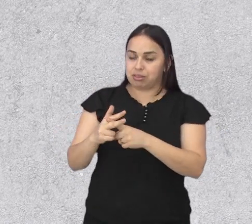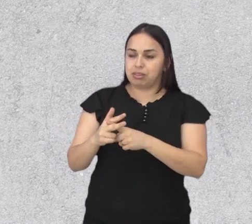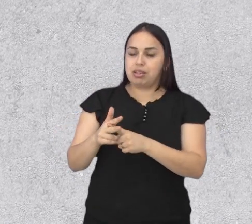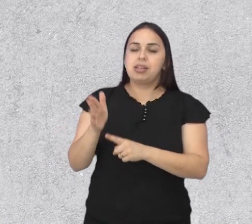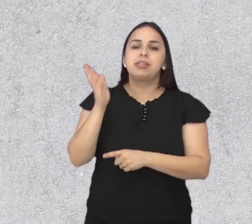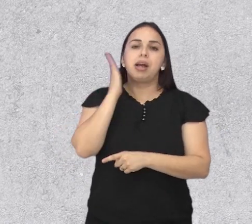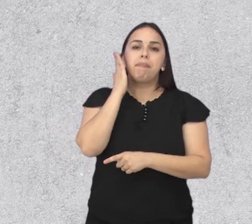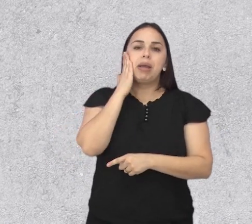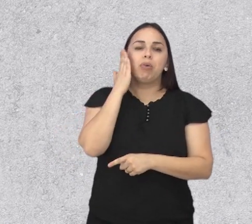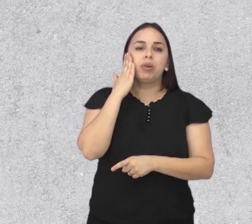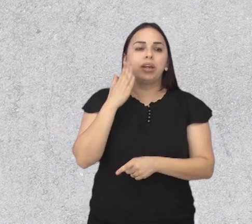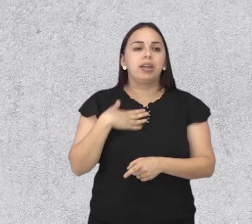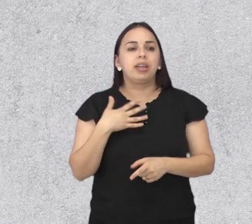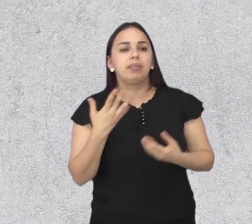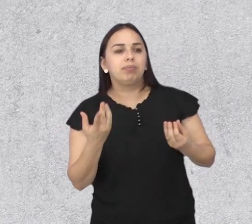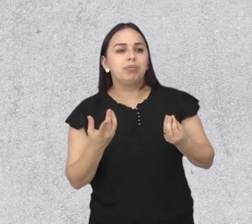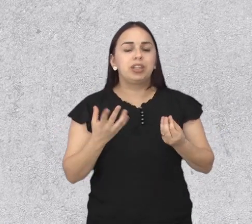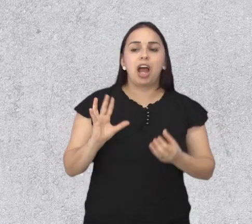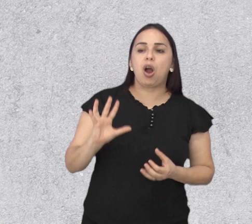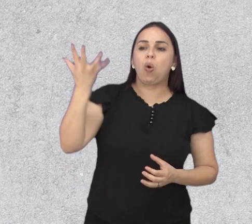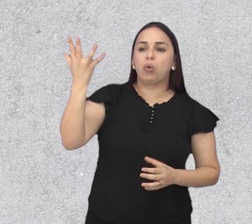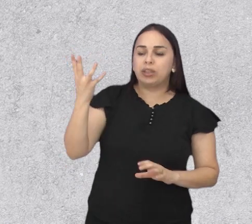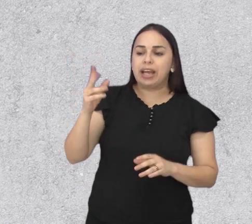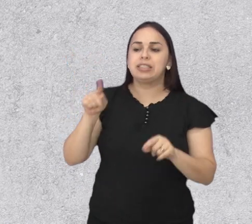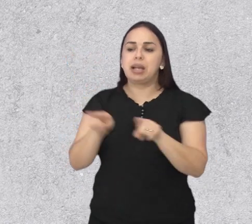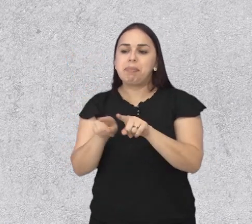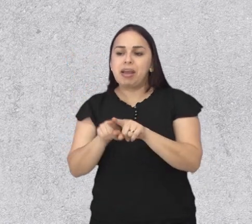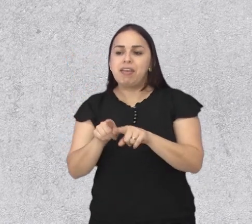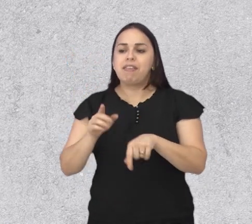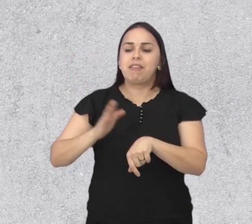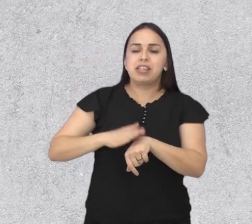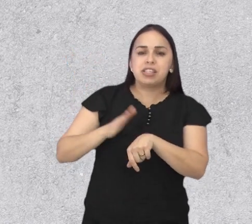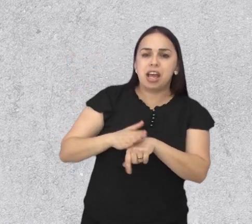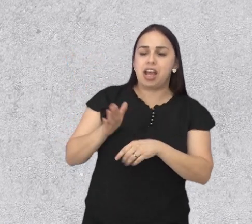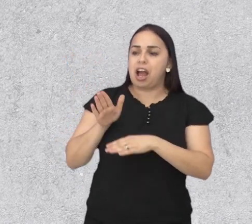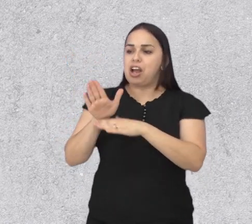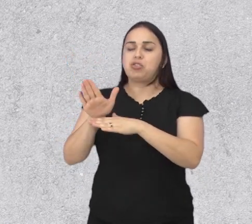notar o que acontece na oficina e o que é necessário ser feito, seja